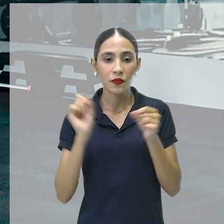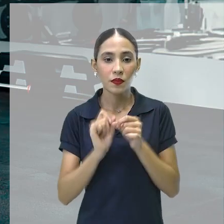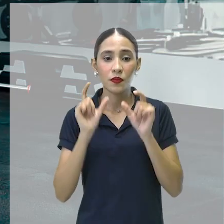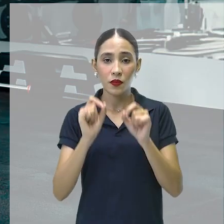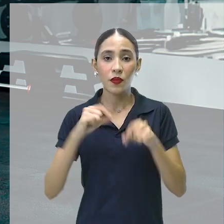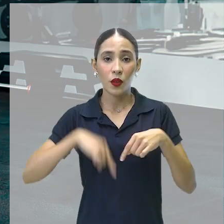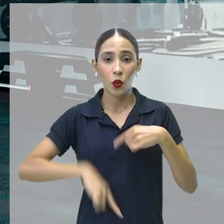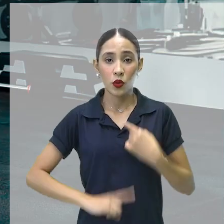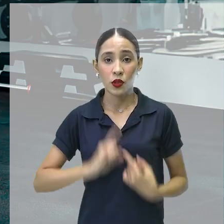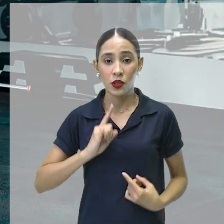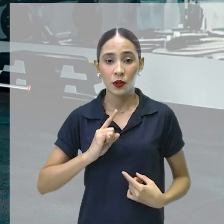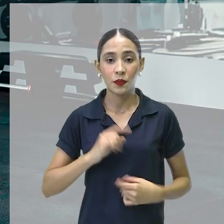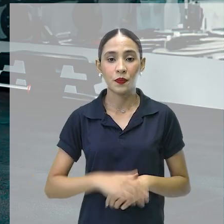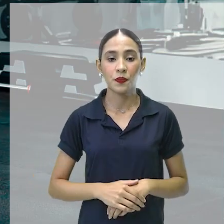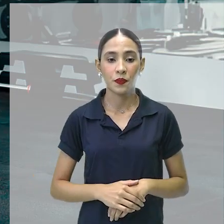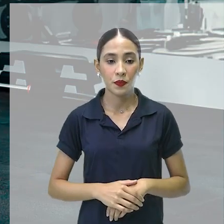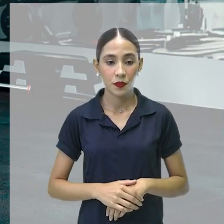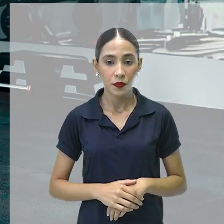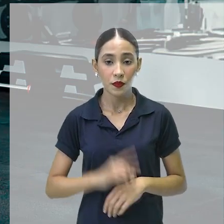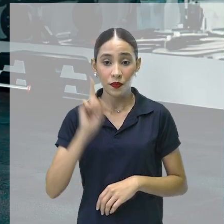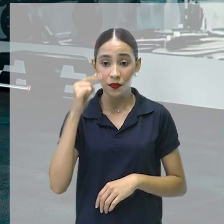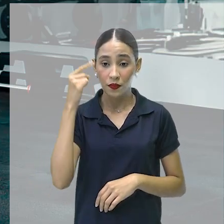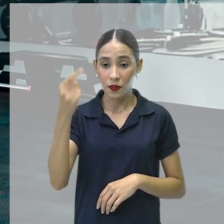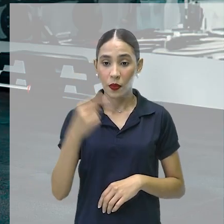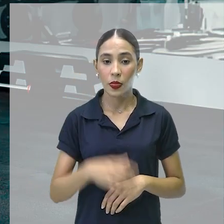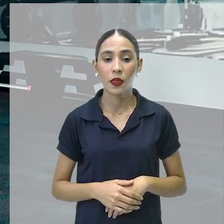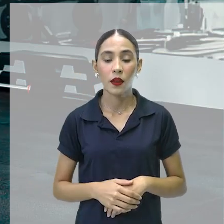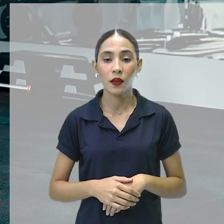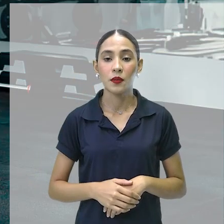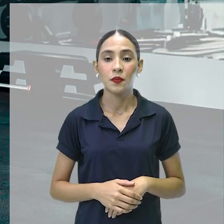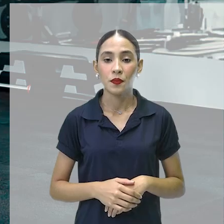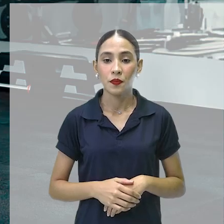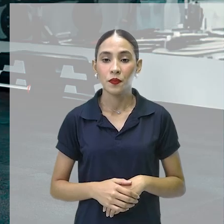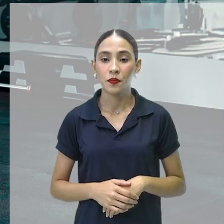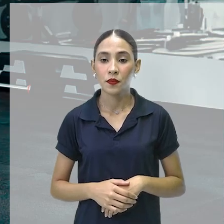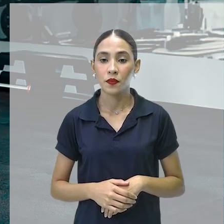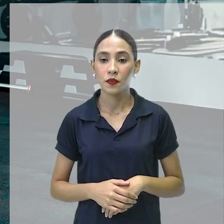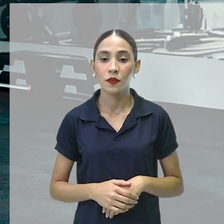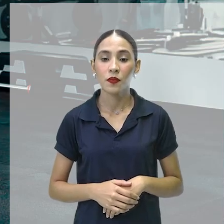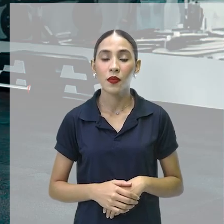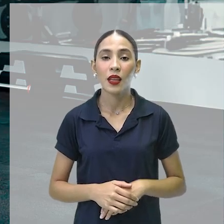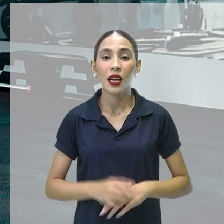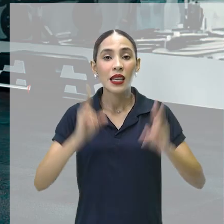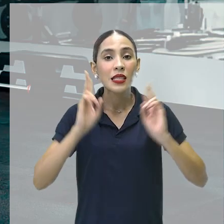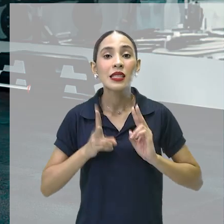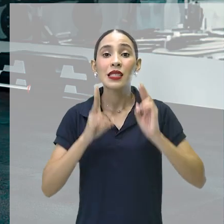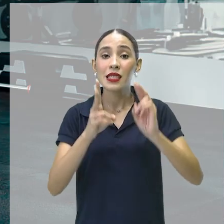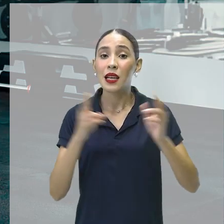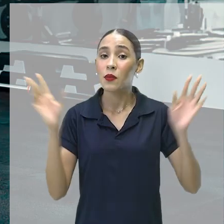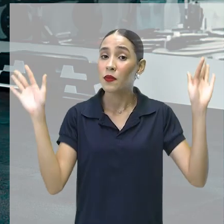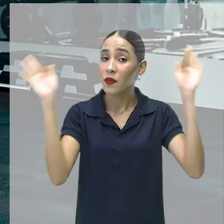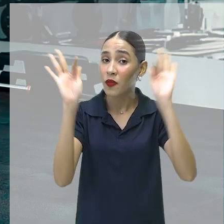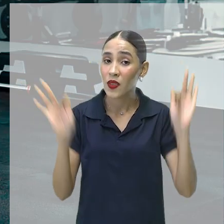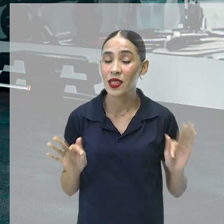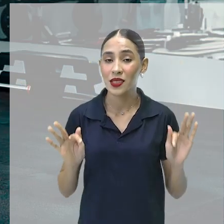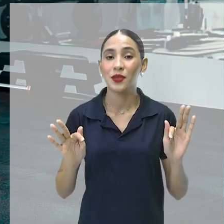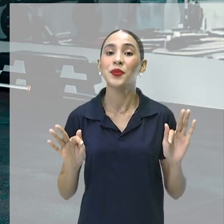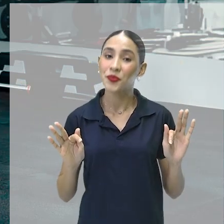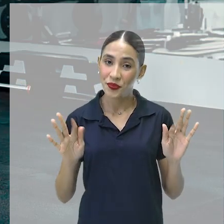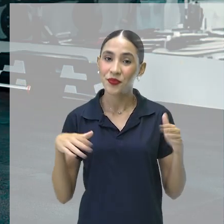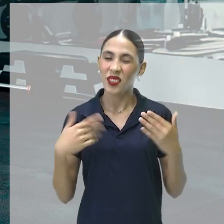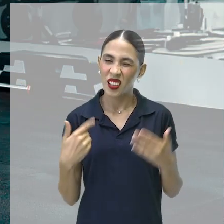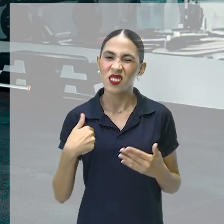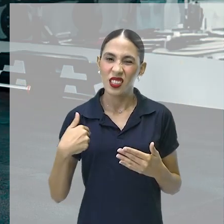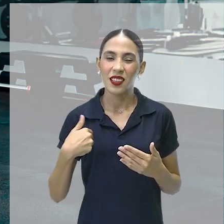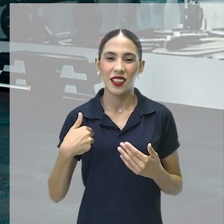a digestão, certo? Prosseguindo, um outro ponto mantenha-se motivado. Eu sei